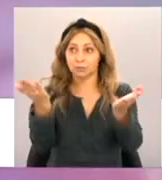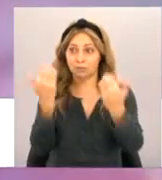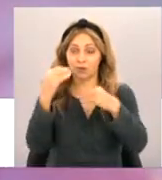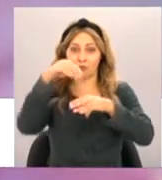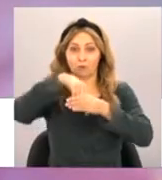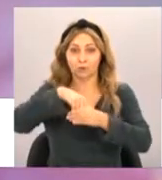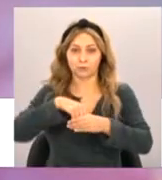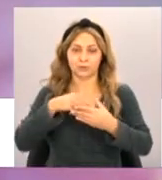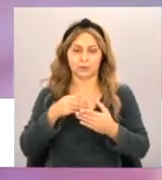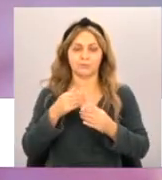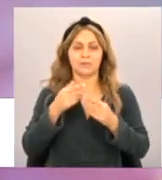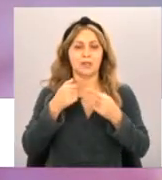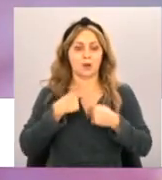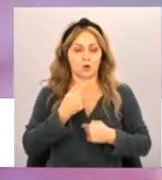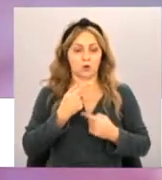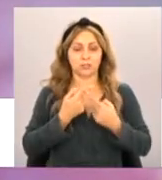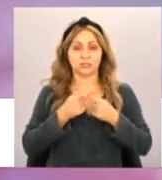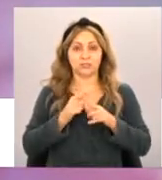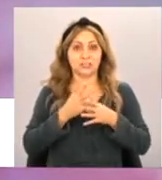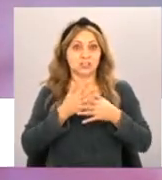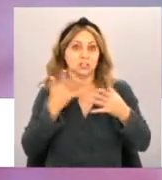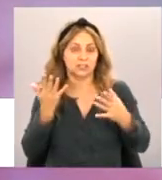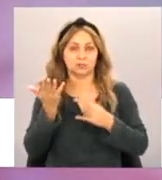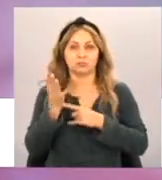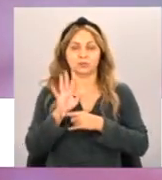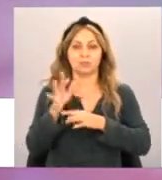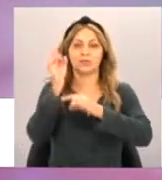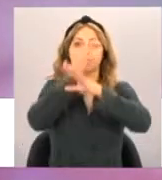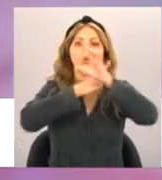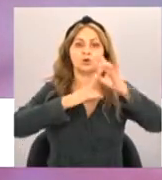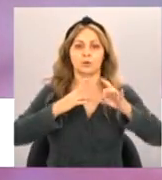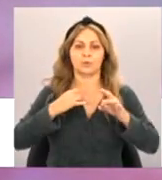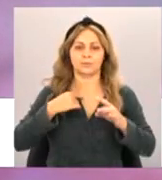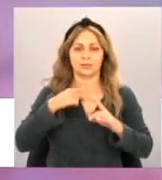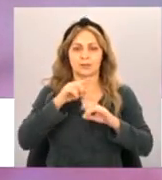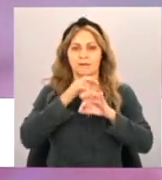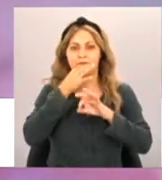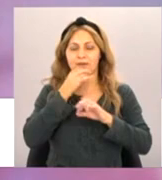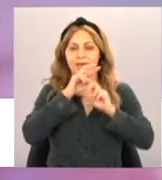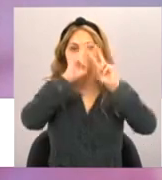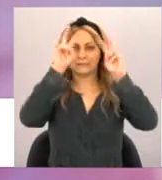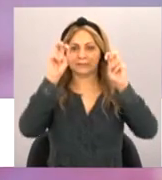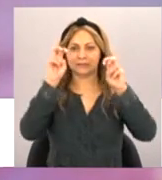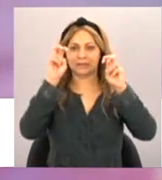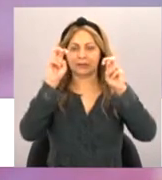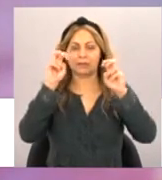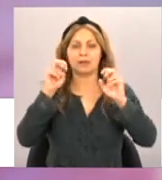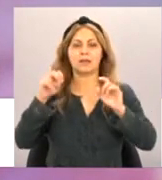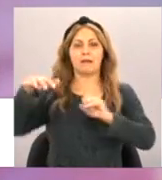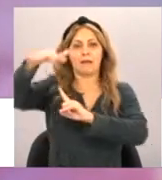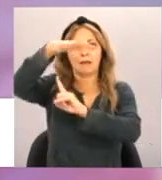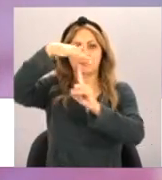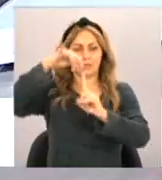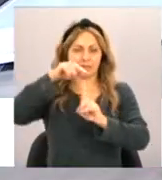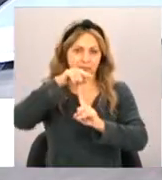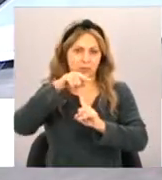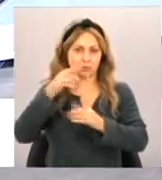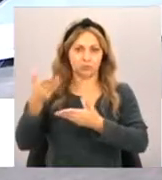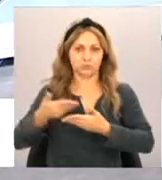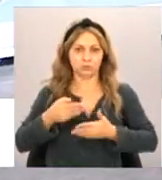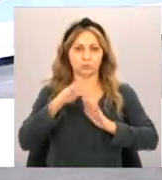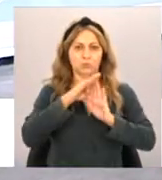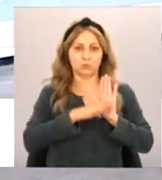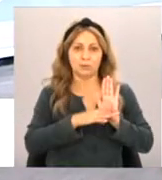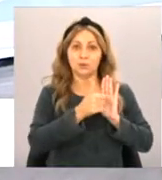áreas com uma área europeia E aí eu já que estamos a falar de informática do trouxe o problema do bloco de Souza questões europeias e